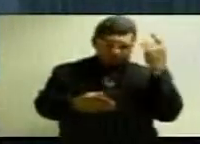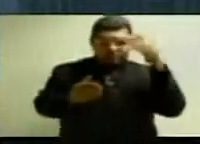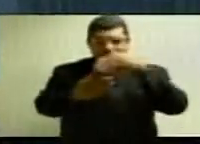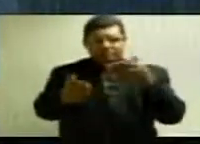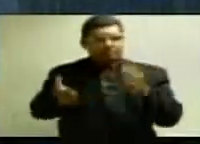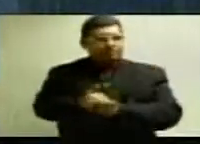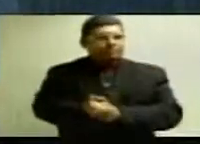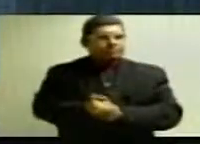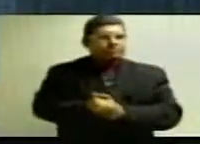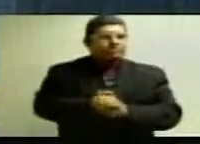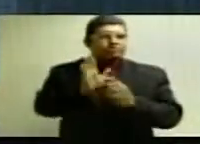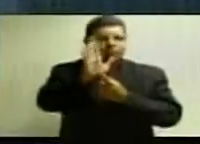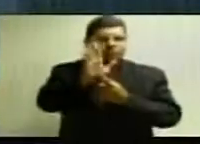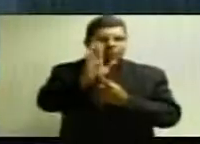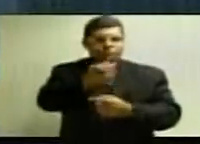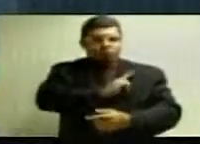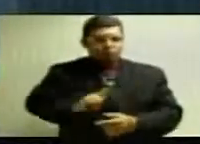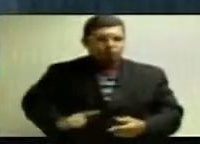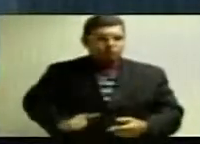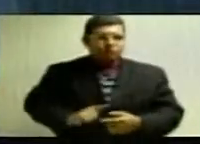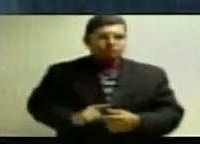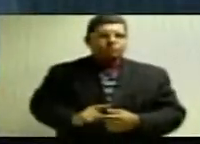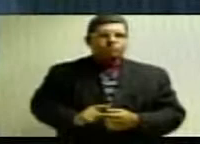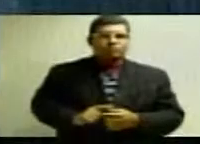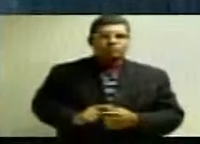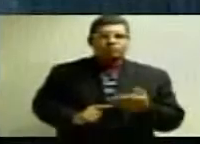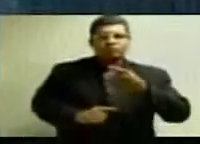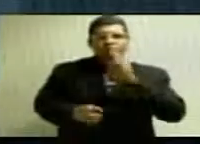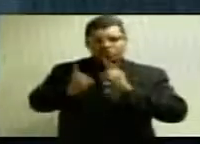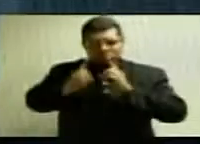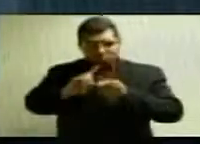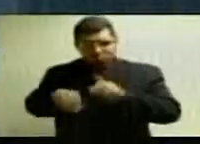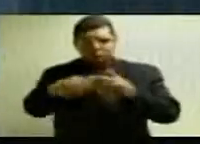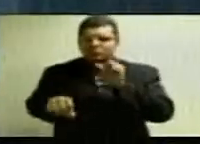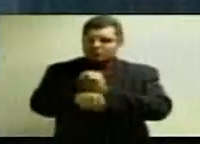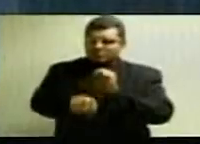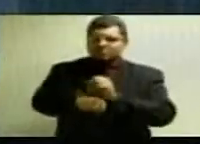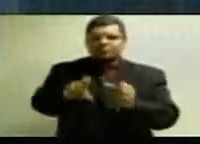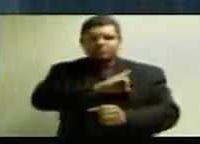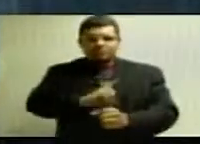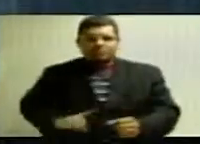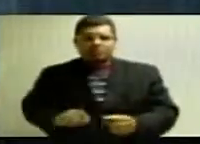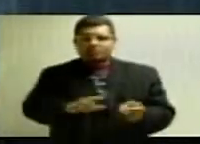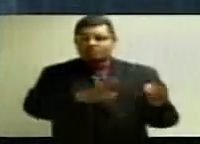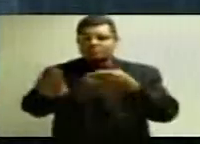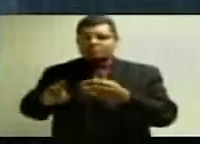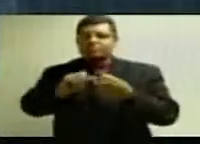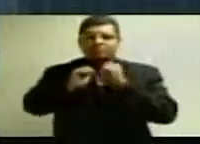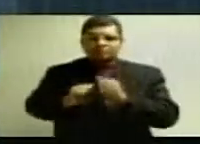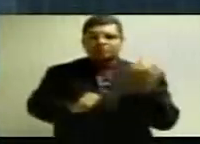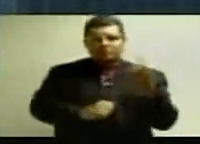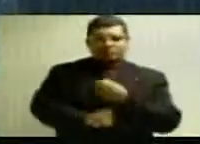Vi disposição do governador para esse diálogo e espero, deputada Conceição, que semana que vem, ele pediu para